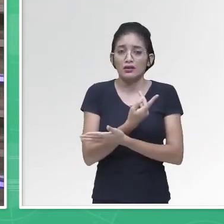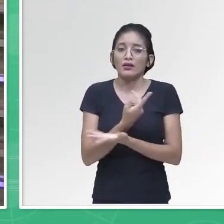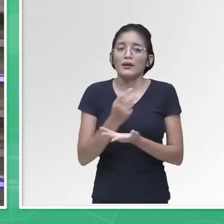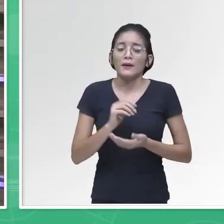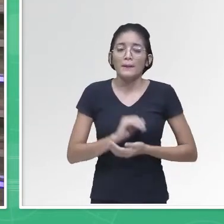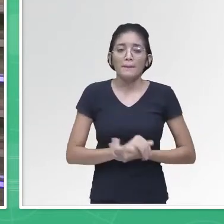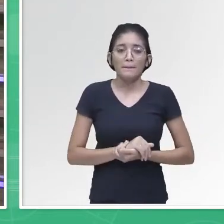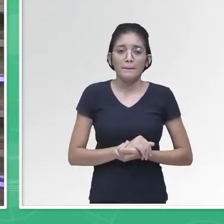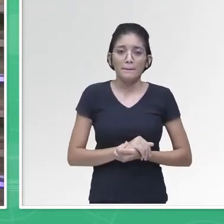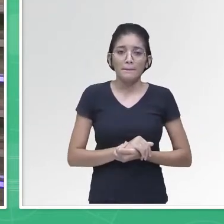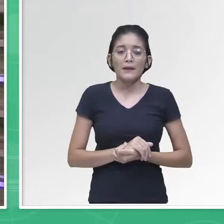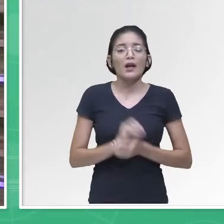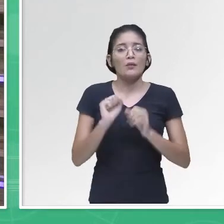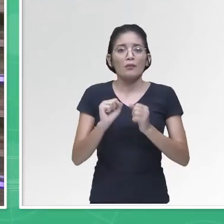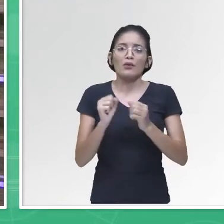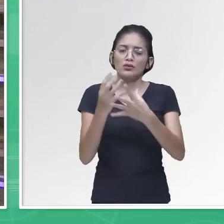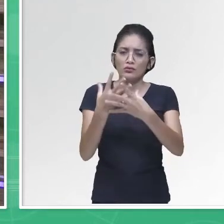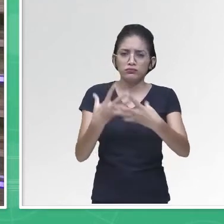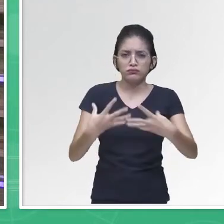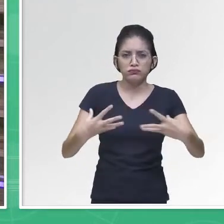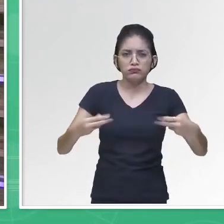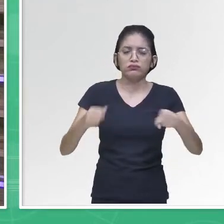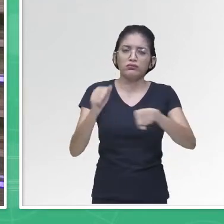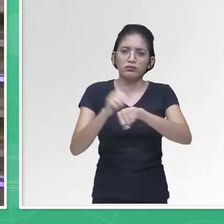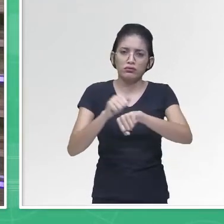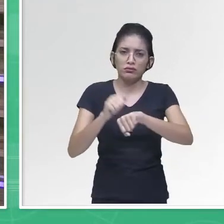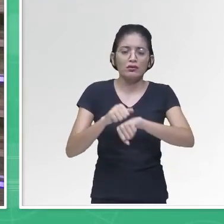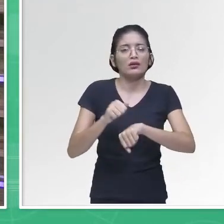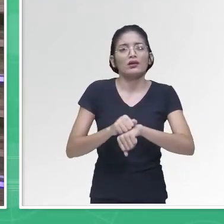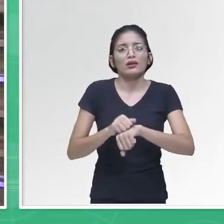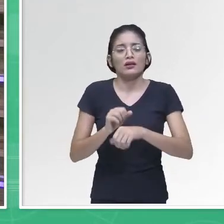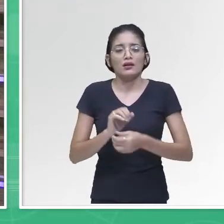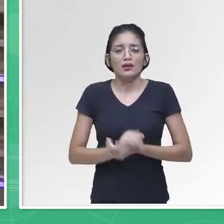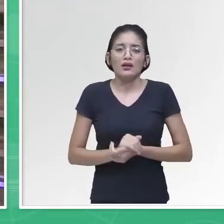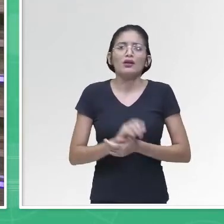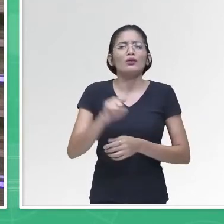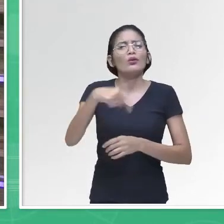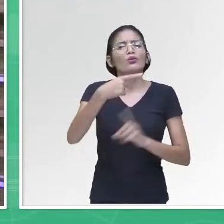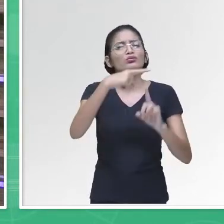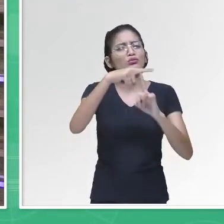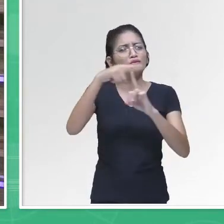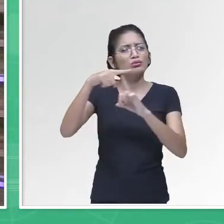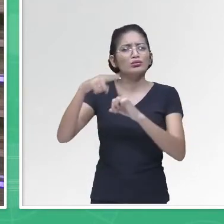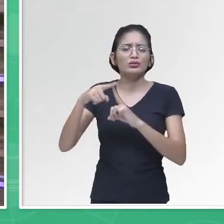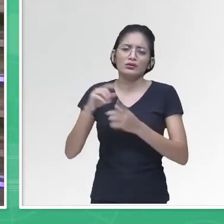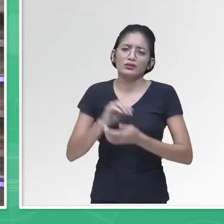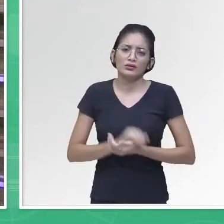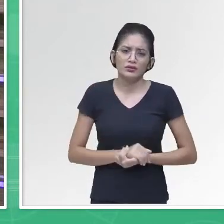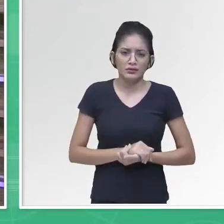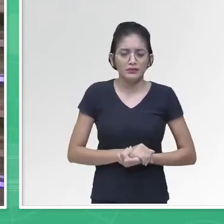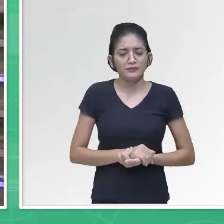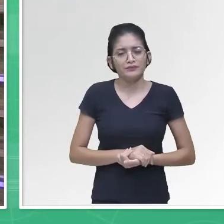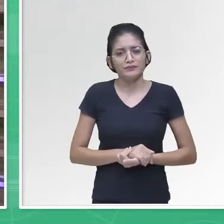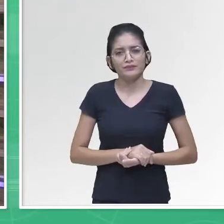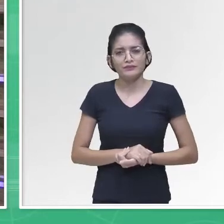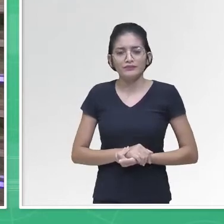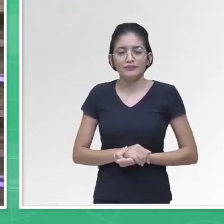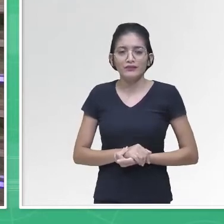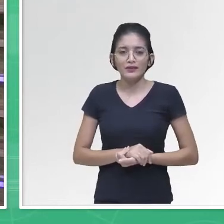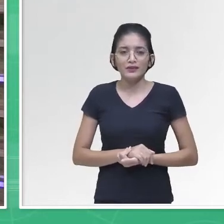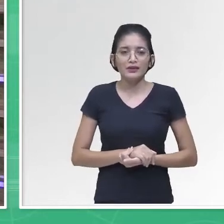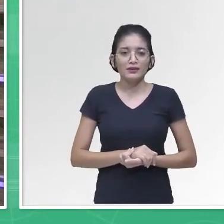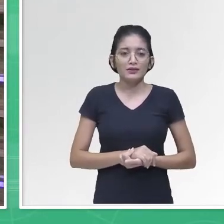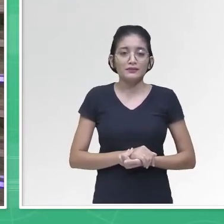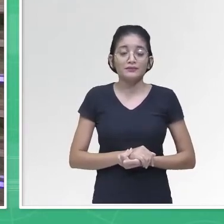concentrada, diluídas, saturada, insaturada e supersaturada.